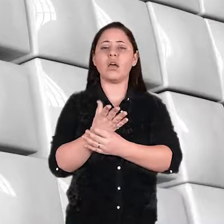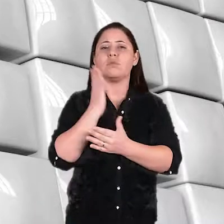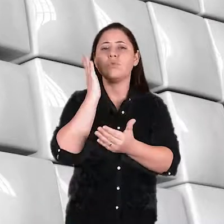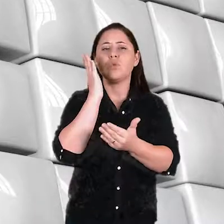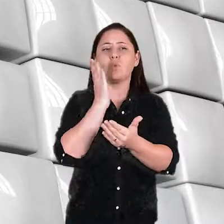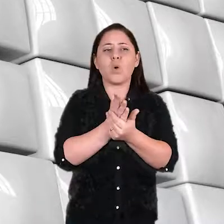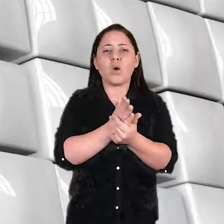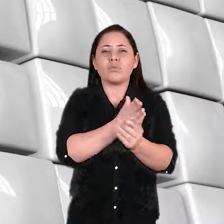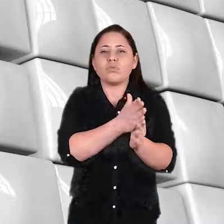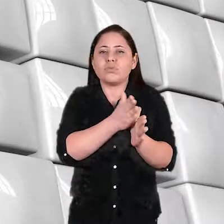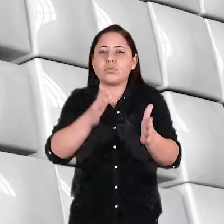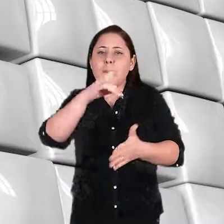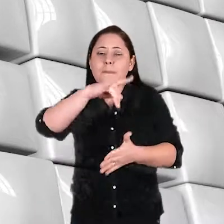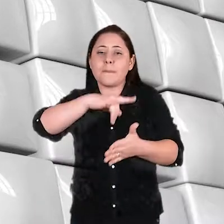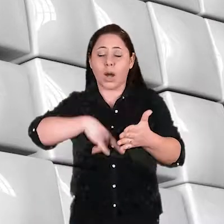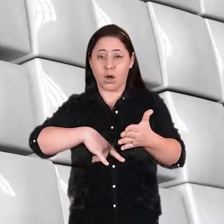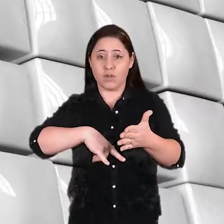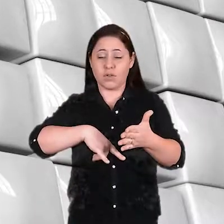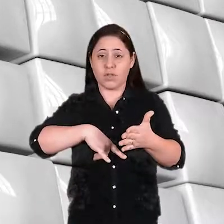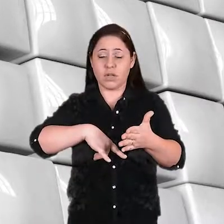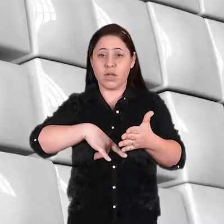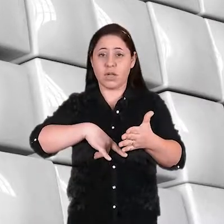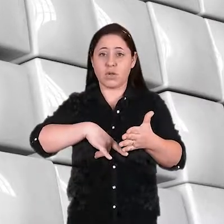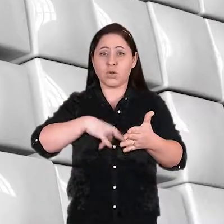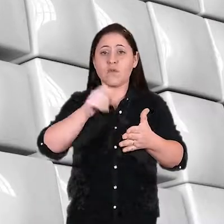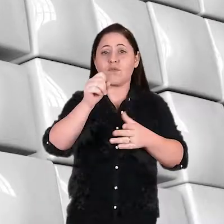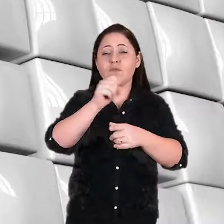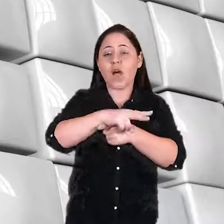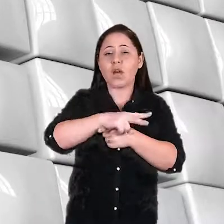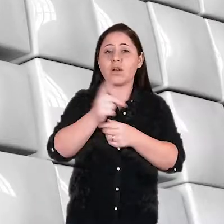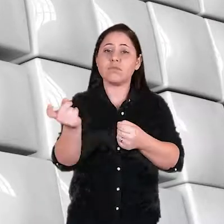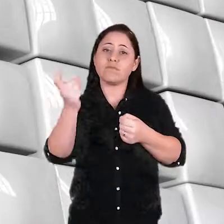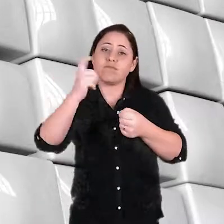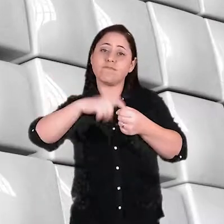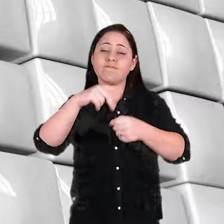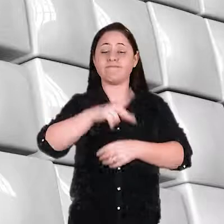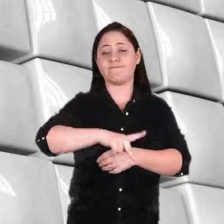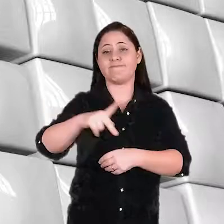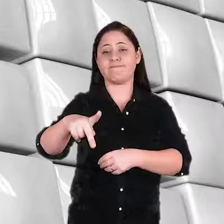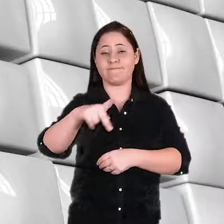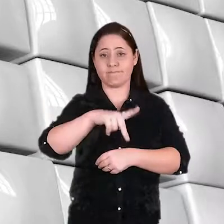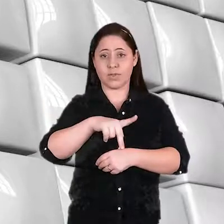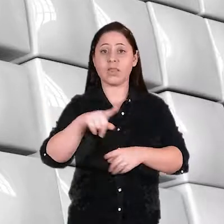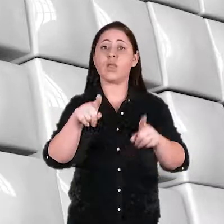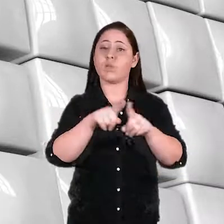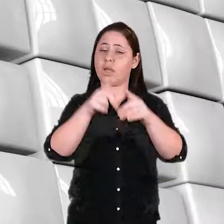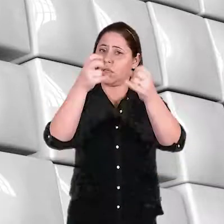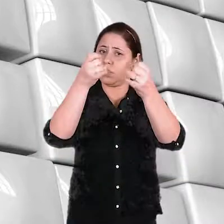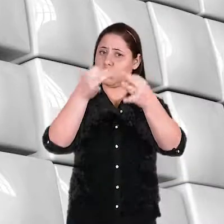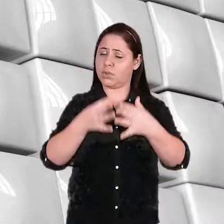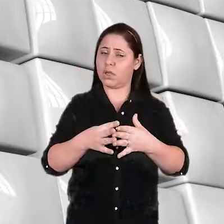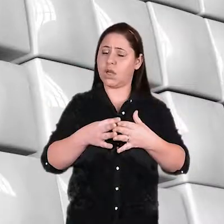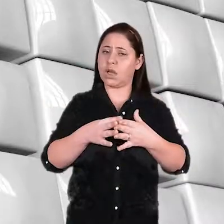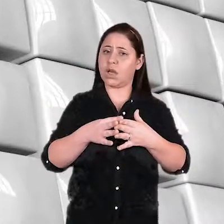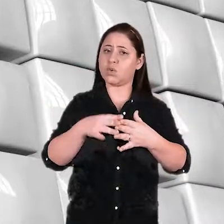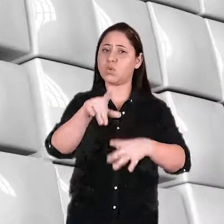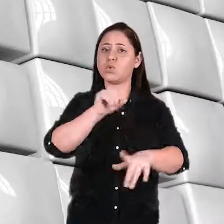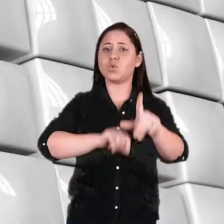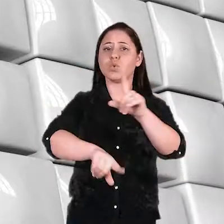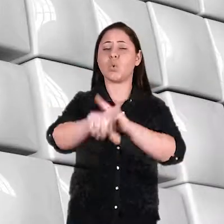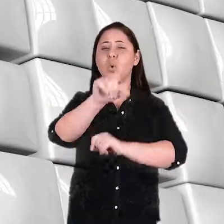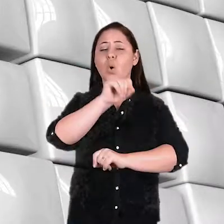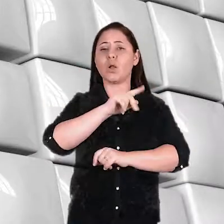de processo seletivo do Estado para a contratação de professores temporários, destacando a seleção